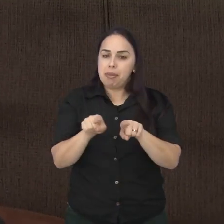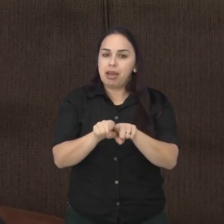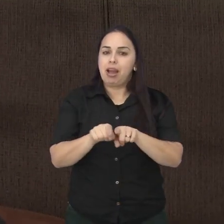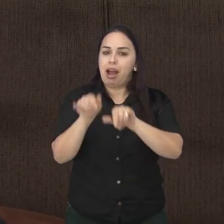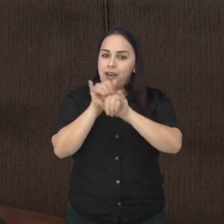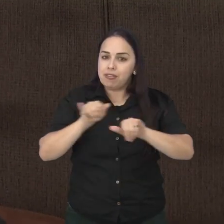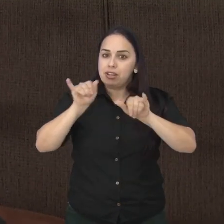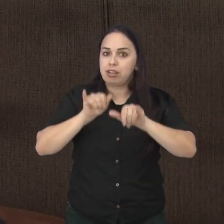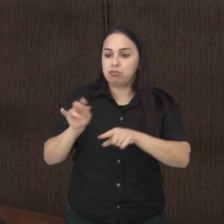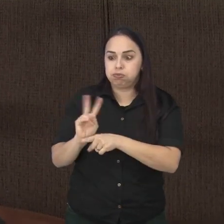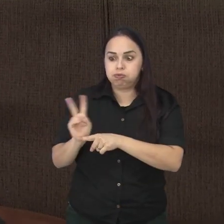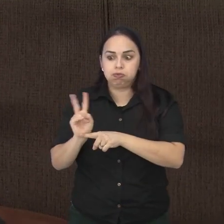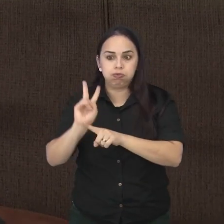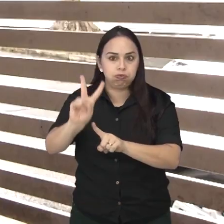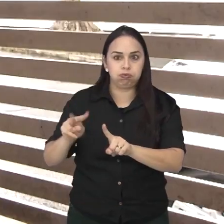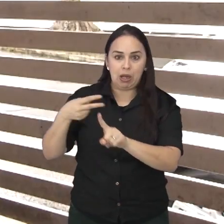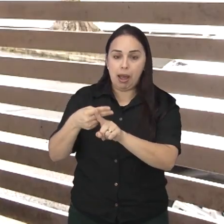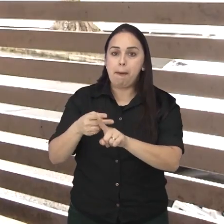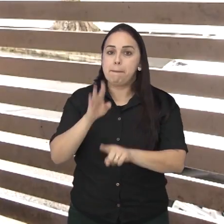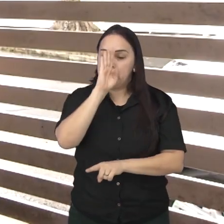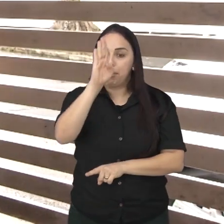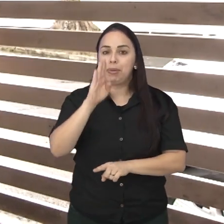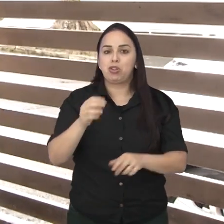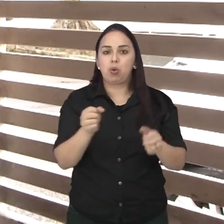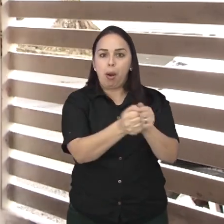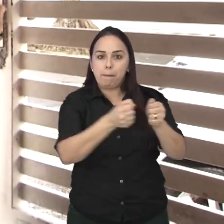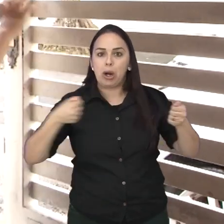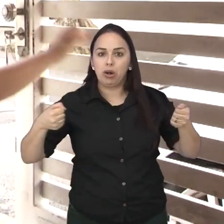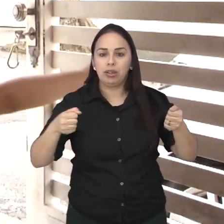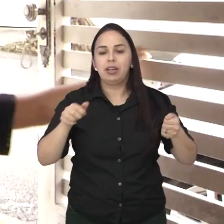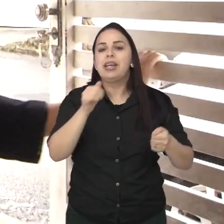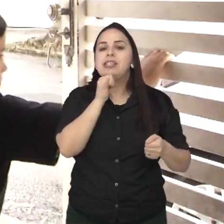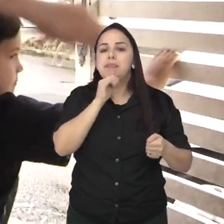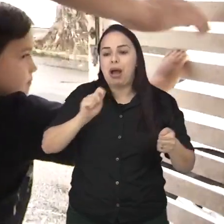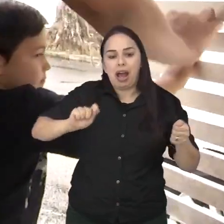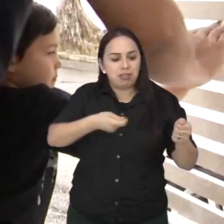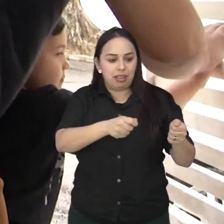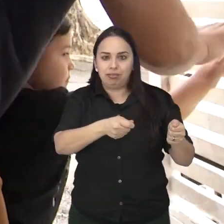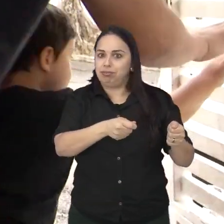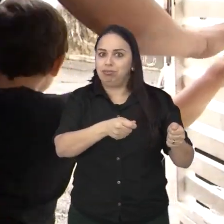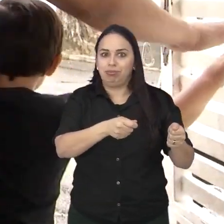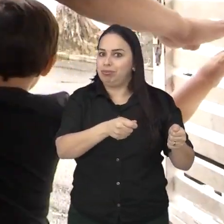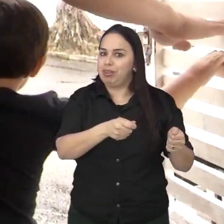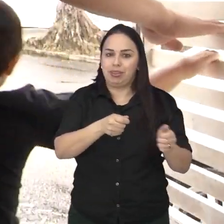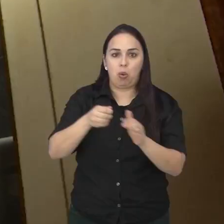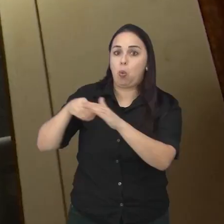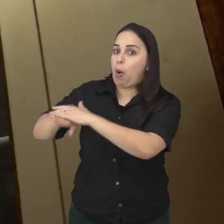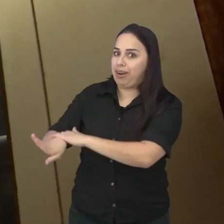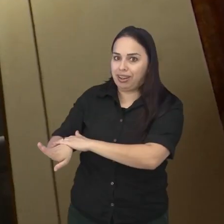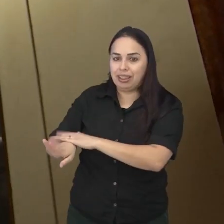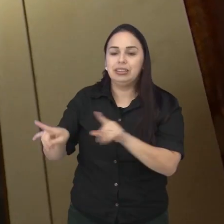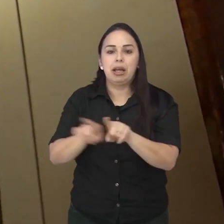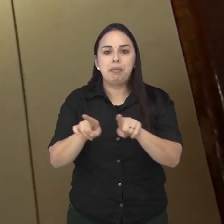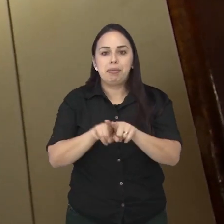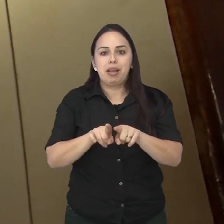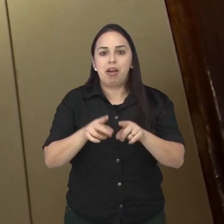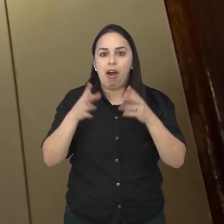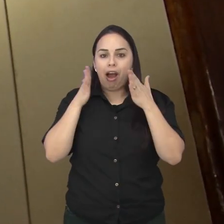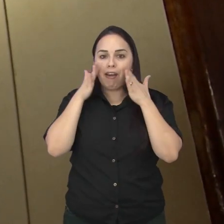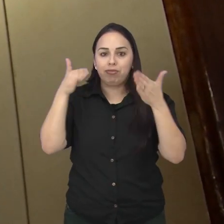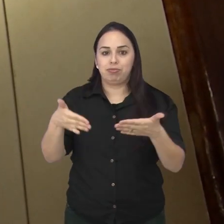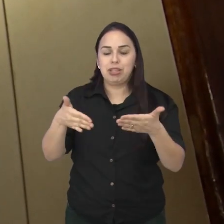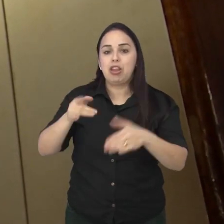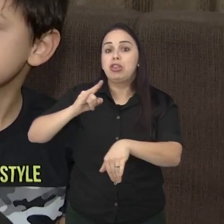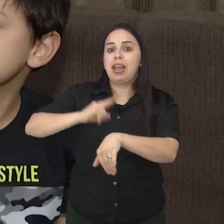cita cuidado redobrado com portas e o portão. Deixar a chave de bobeira, nem pensar. Outro foco de atenção